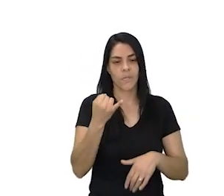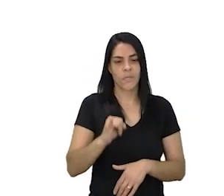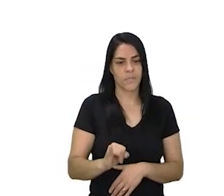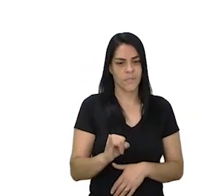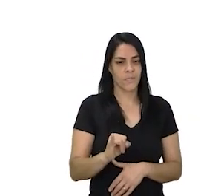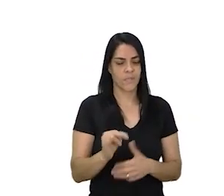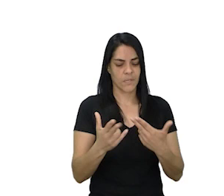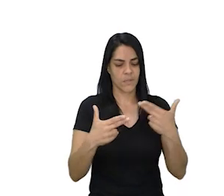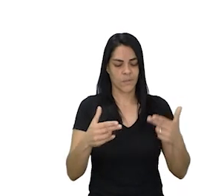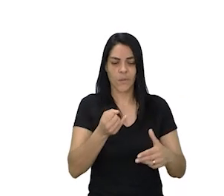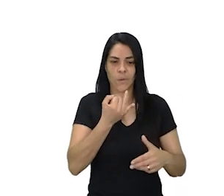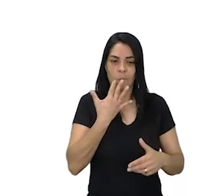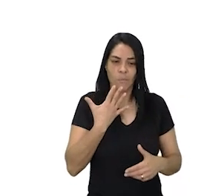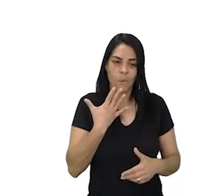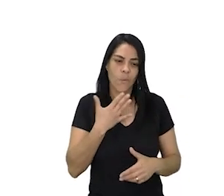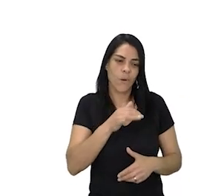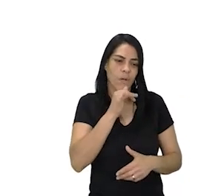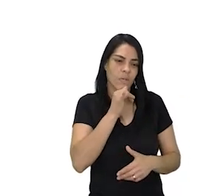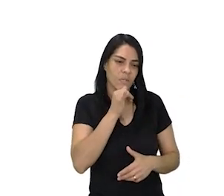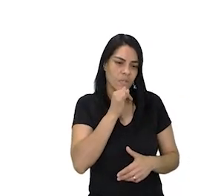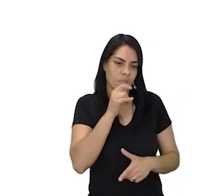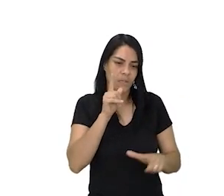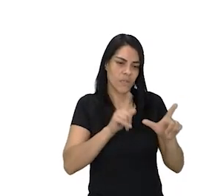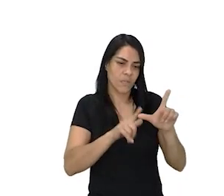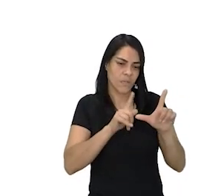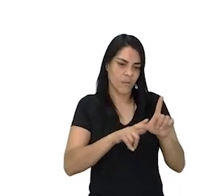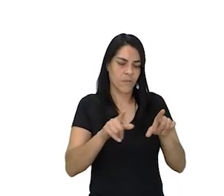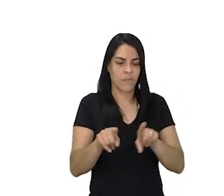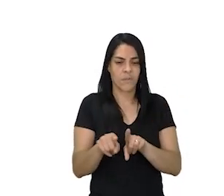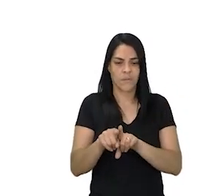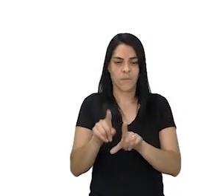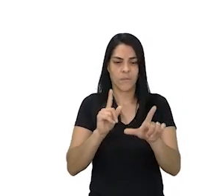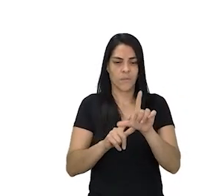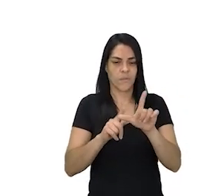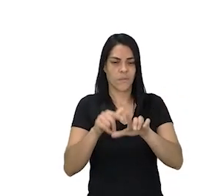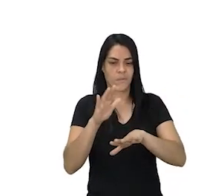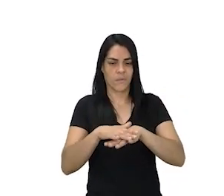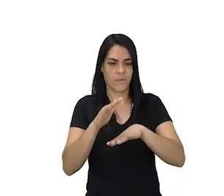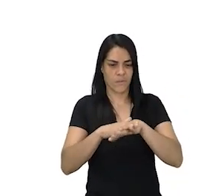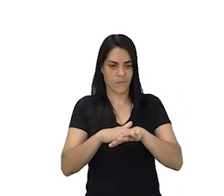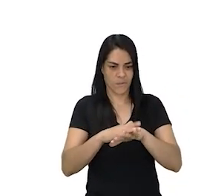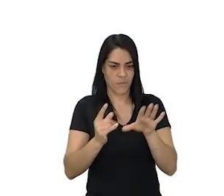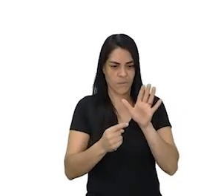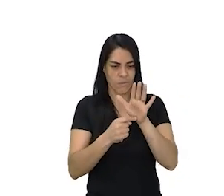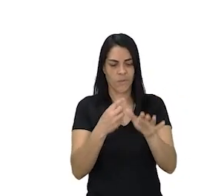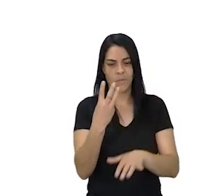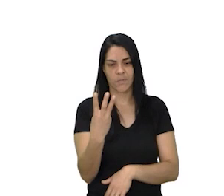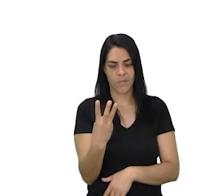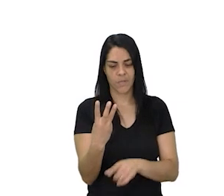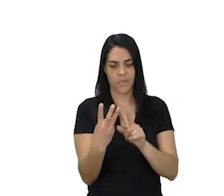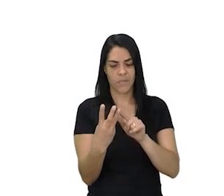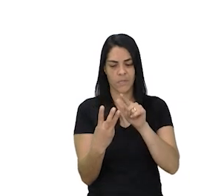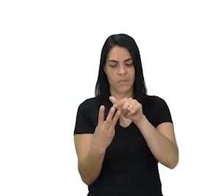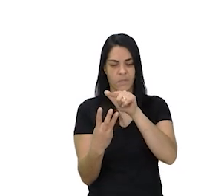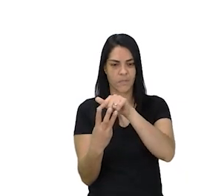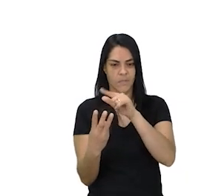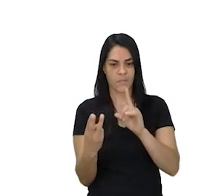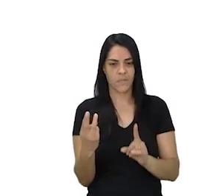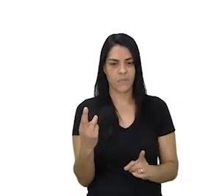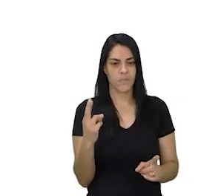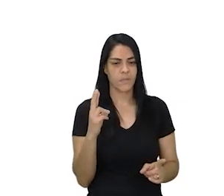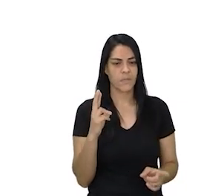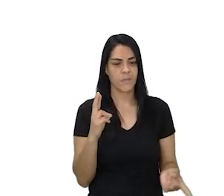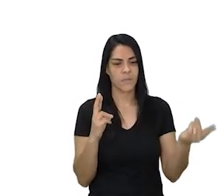né, em termos de letramento matemático, ele traz 3 referências para a gente. É a gente identificar qual